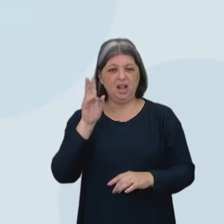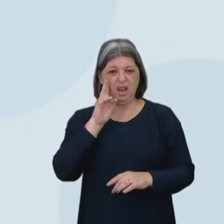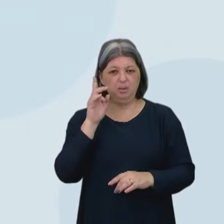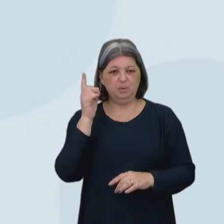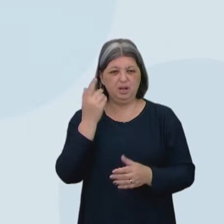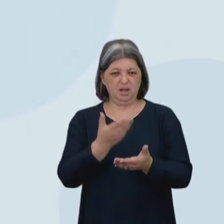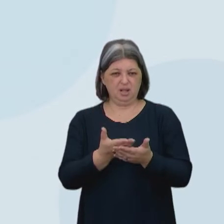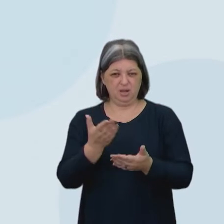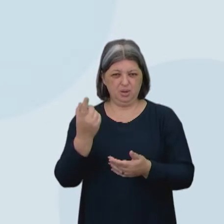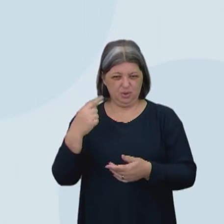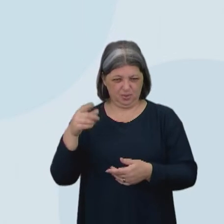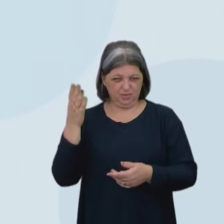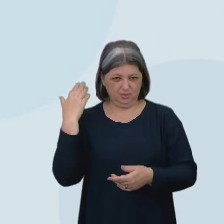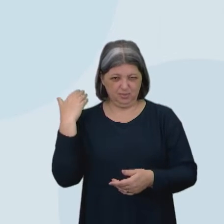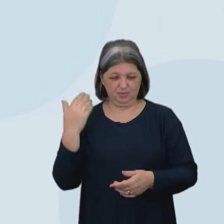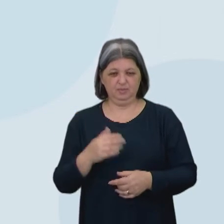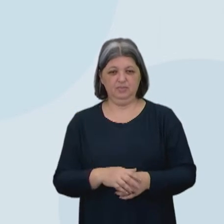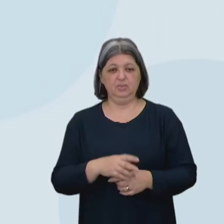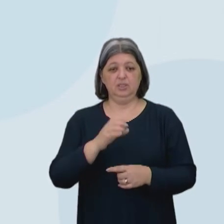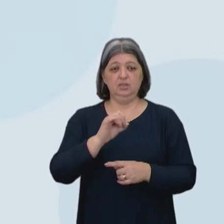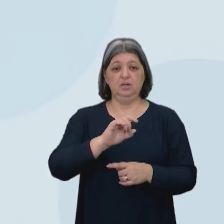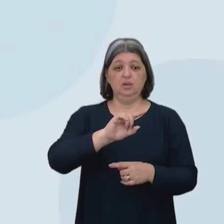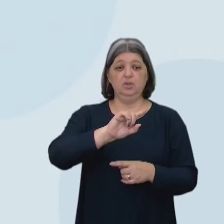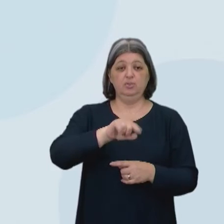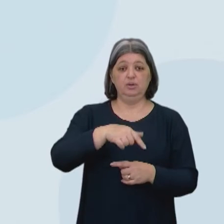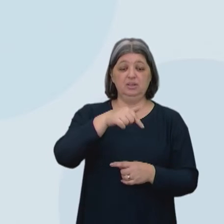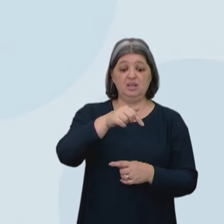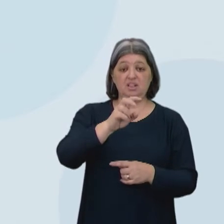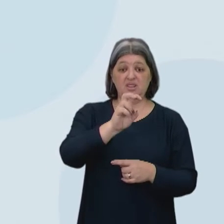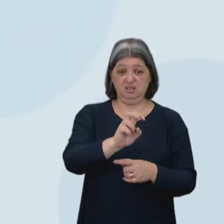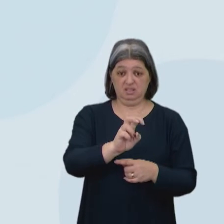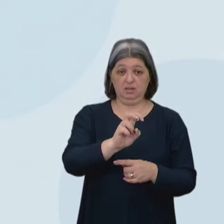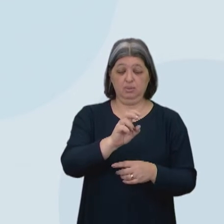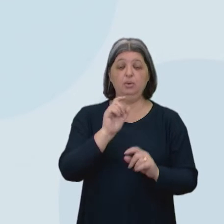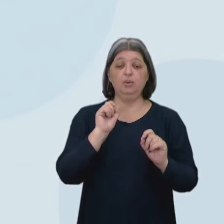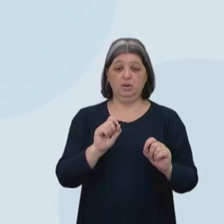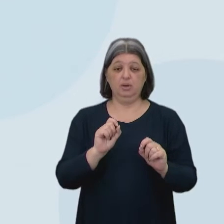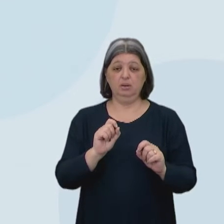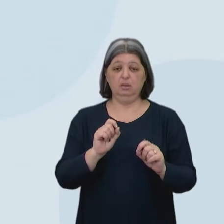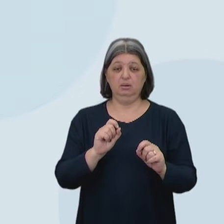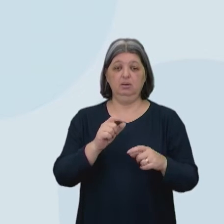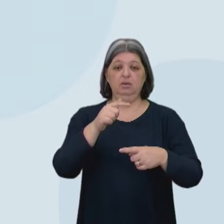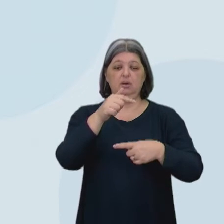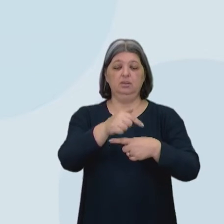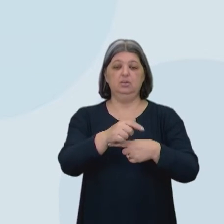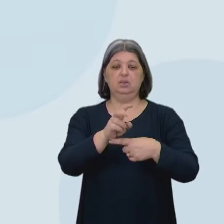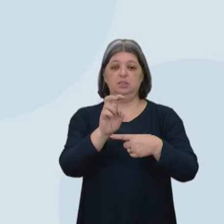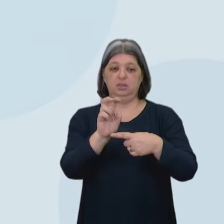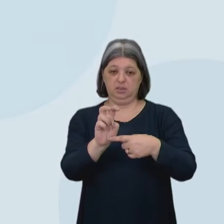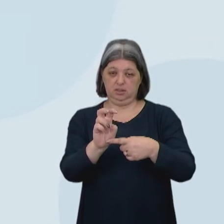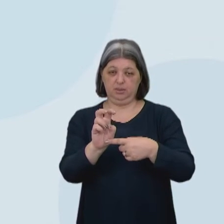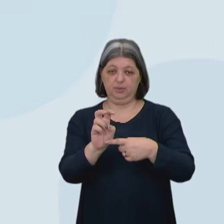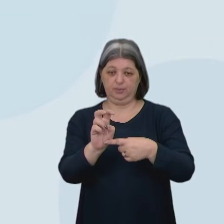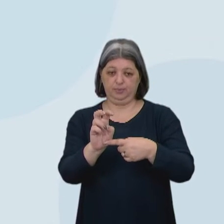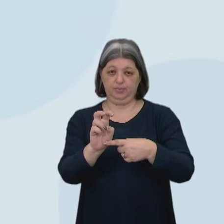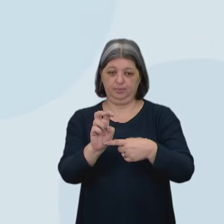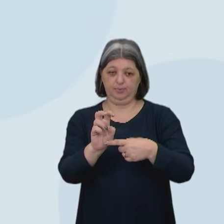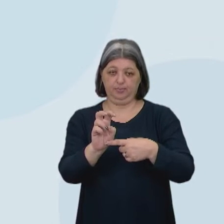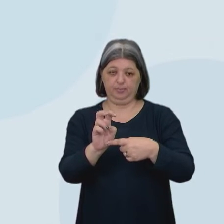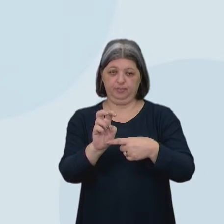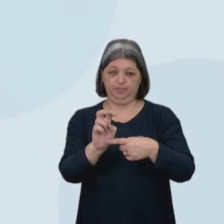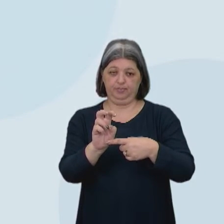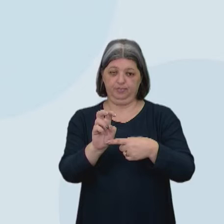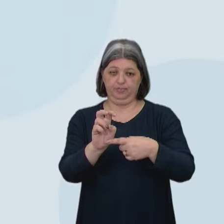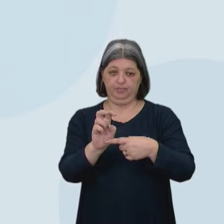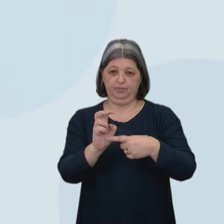gente explorou. 0,75 nada mais é que 75, como tem duas casas, então são 2